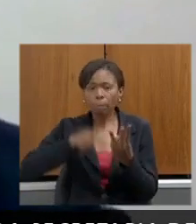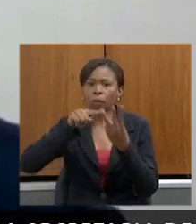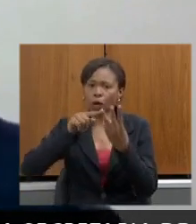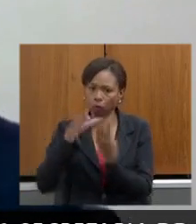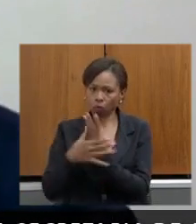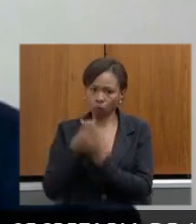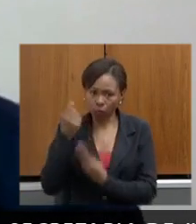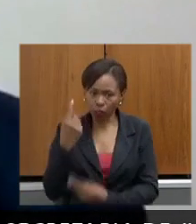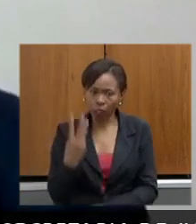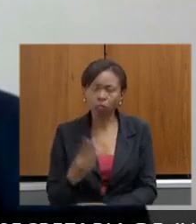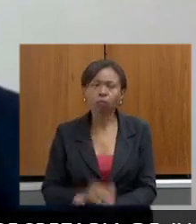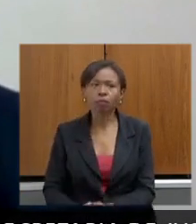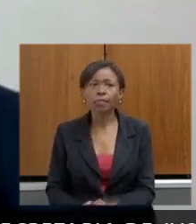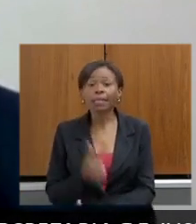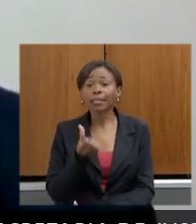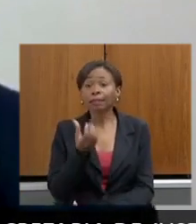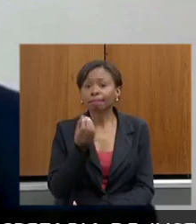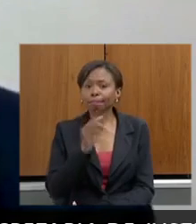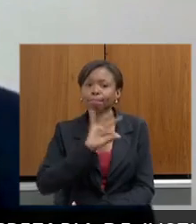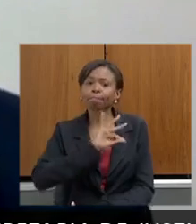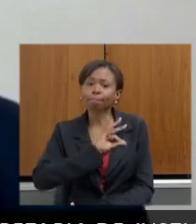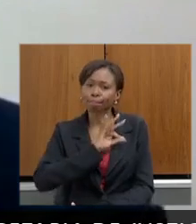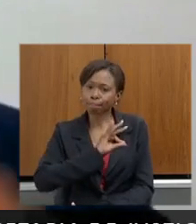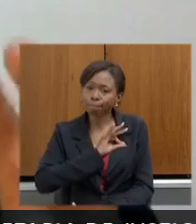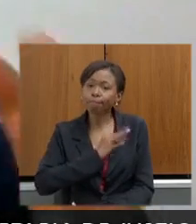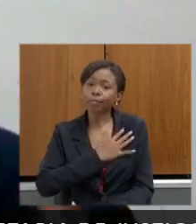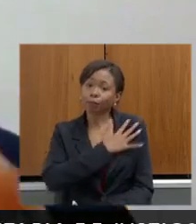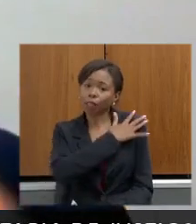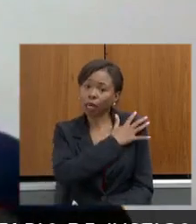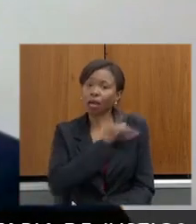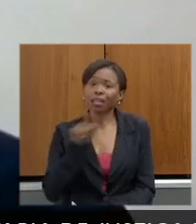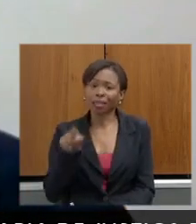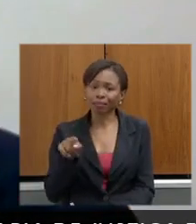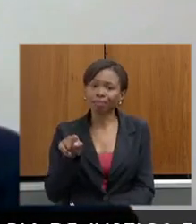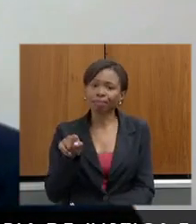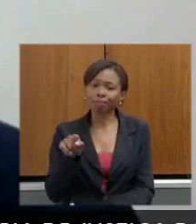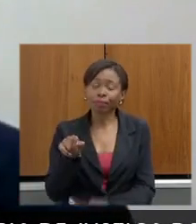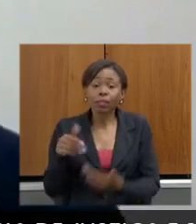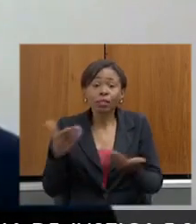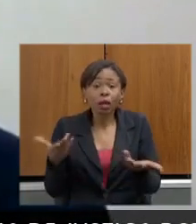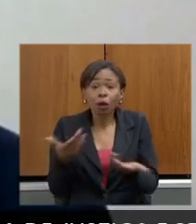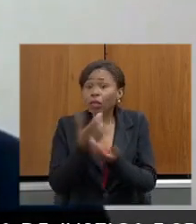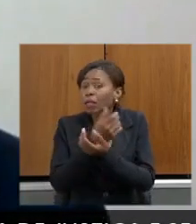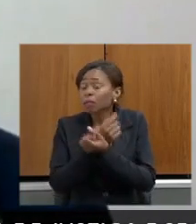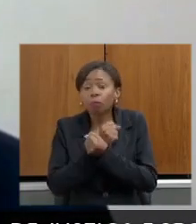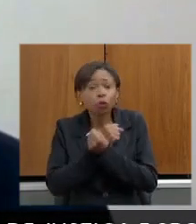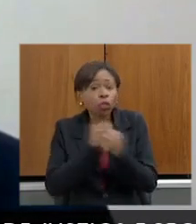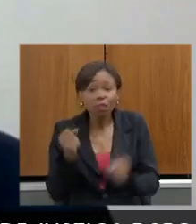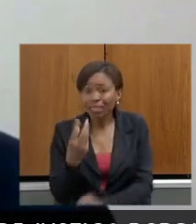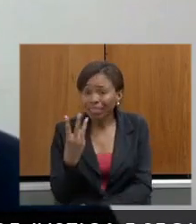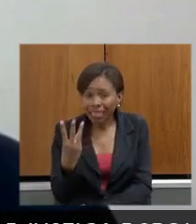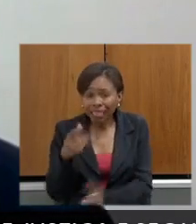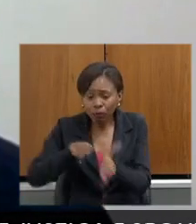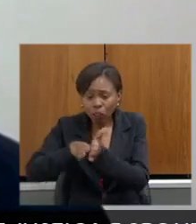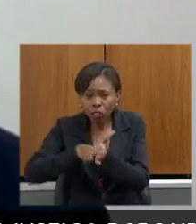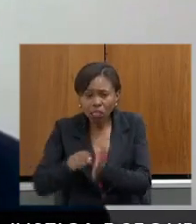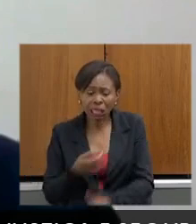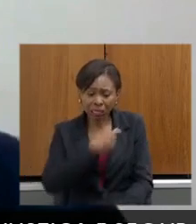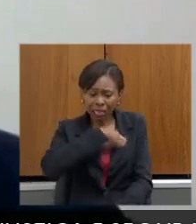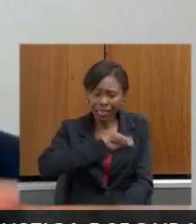60 policiais militares não existe como os três investigadores o delegado